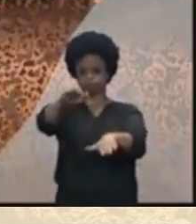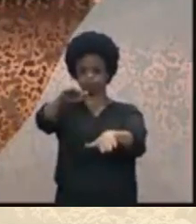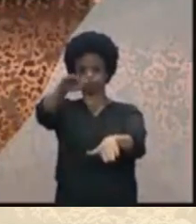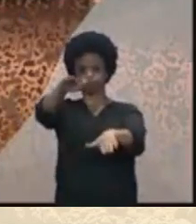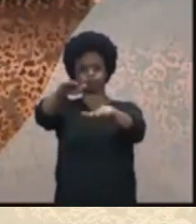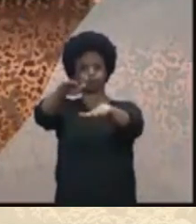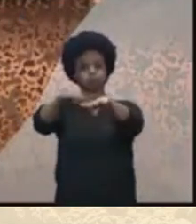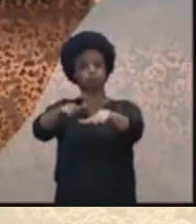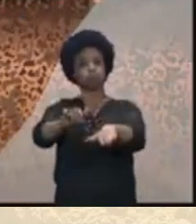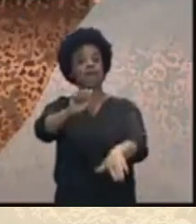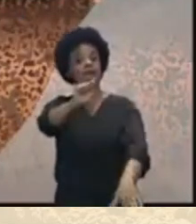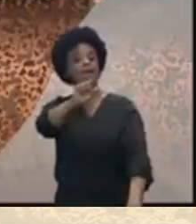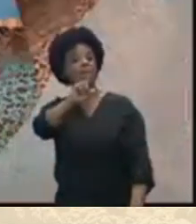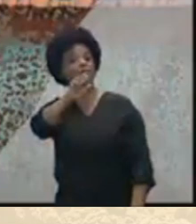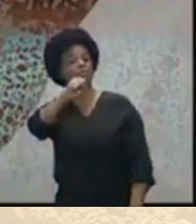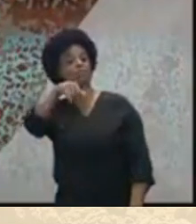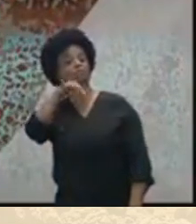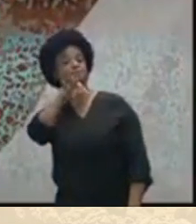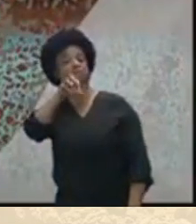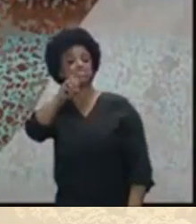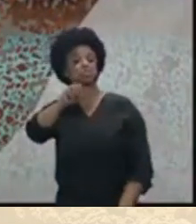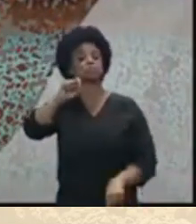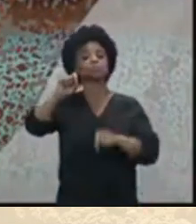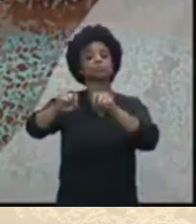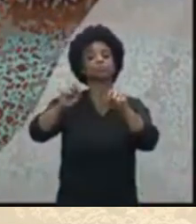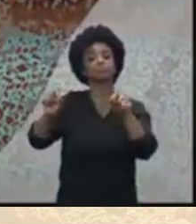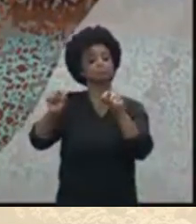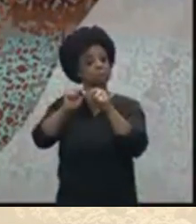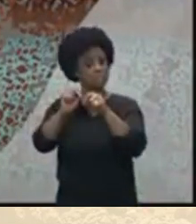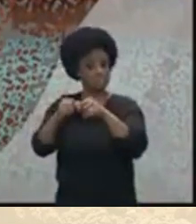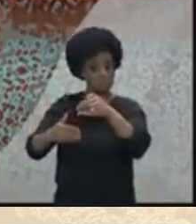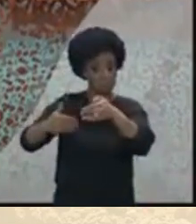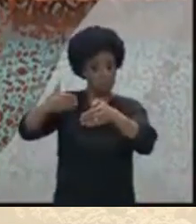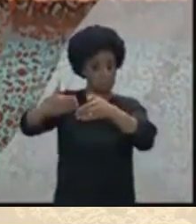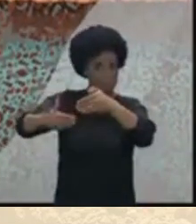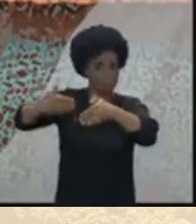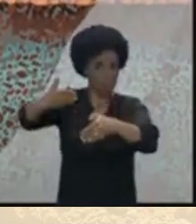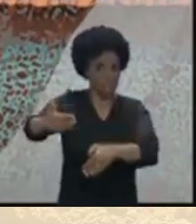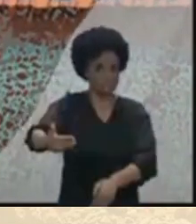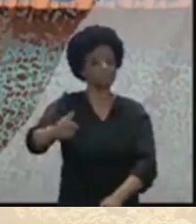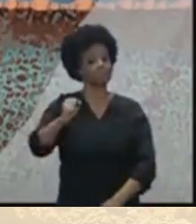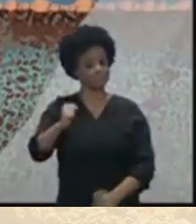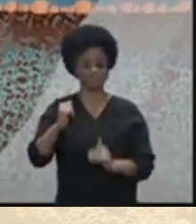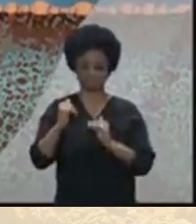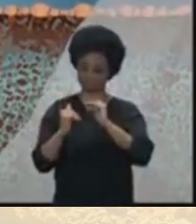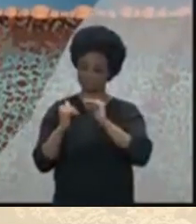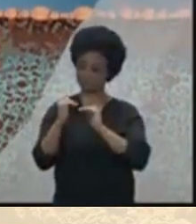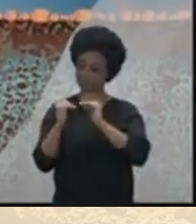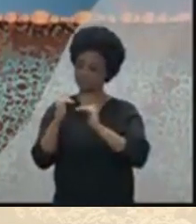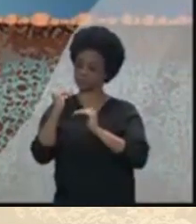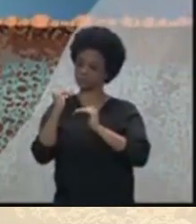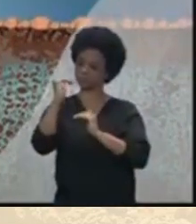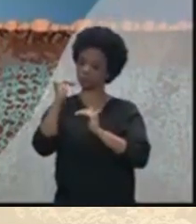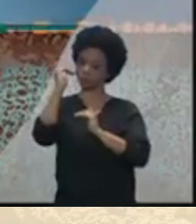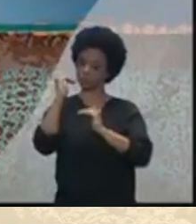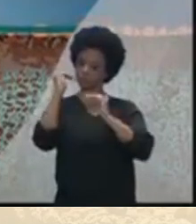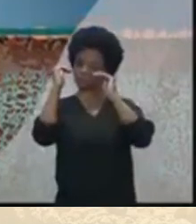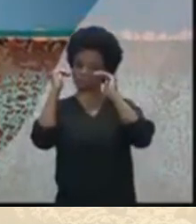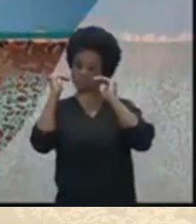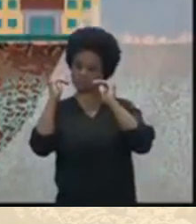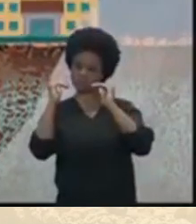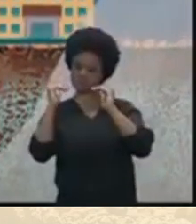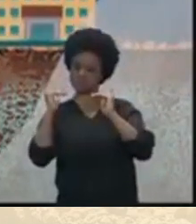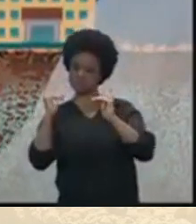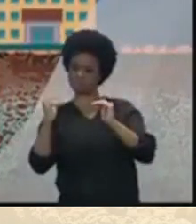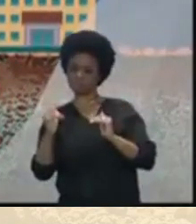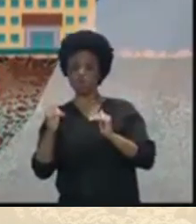do adensamento. O carregamento que atua no processo de adensamento pode ser gradual, como o próprio peso do solo, ou ainda